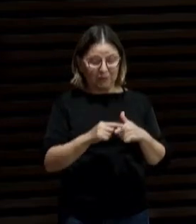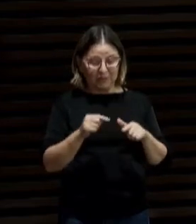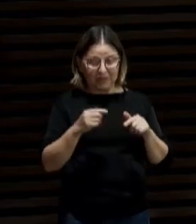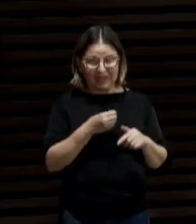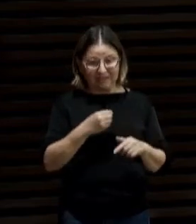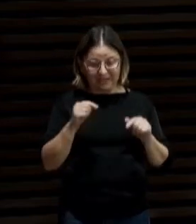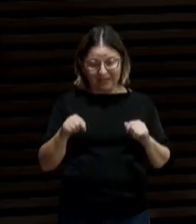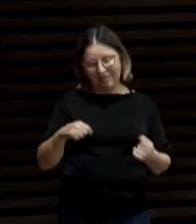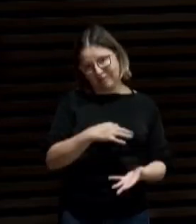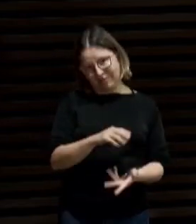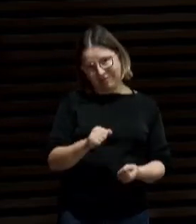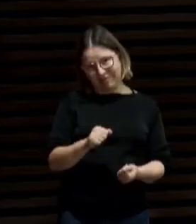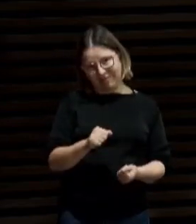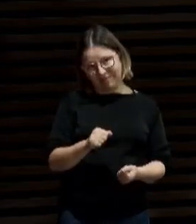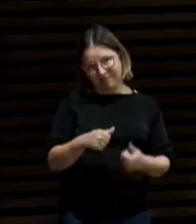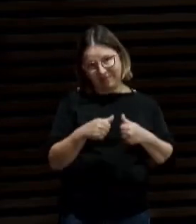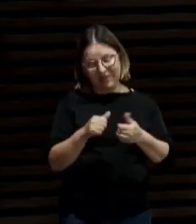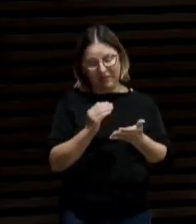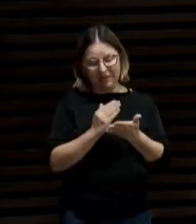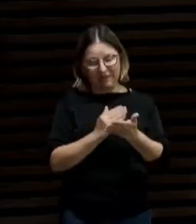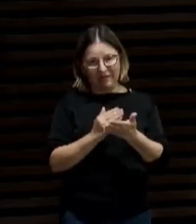Que é a teologia de hoje.